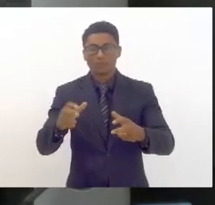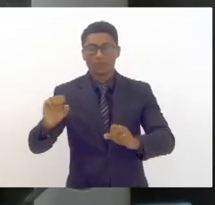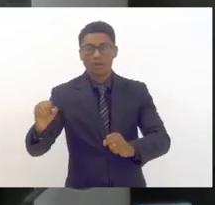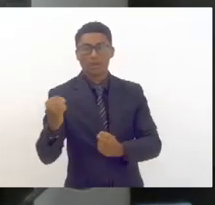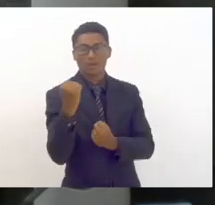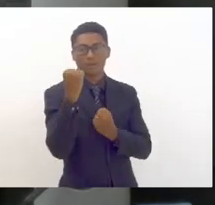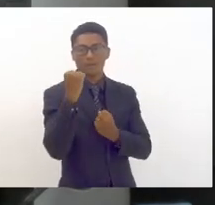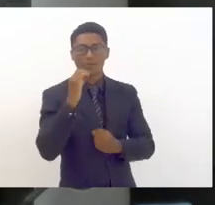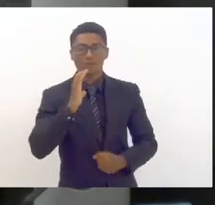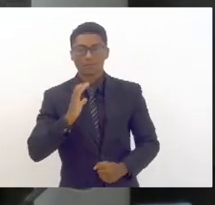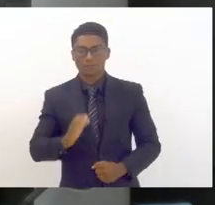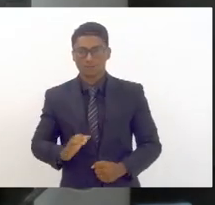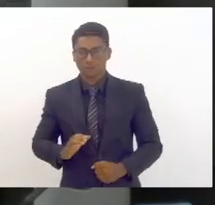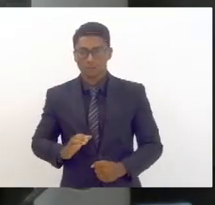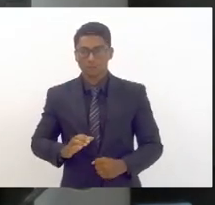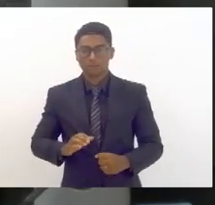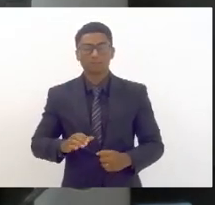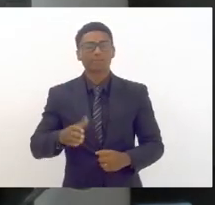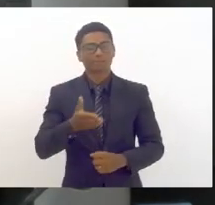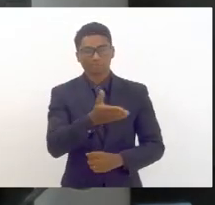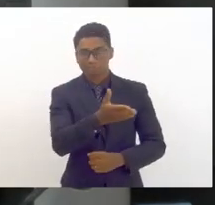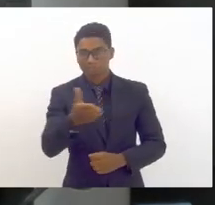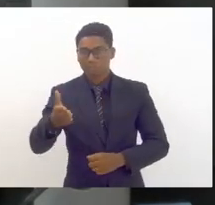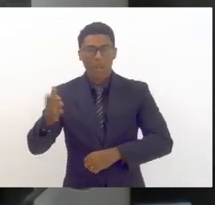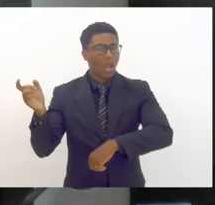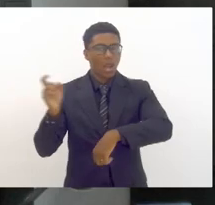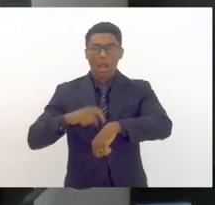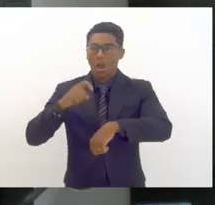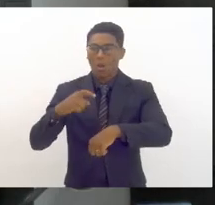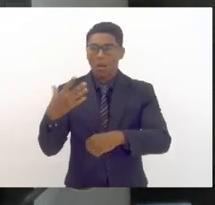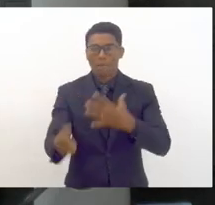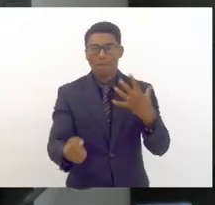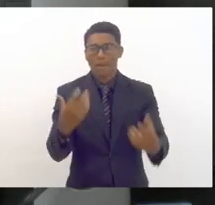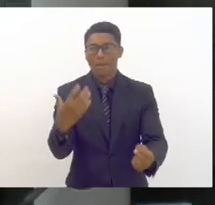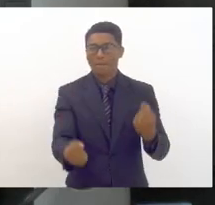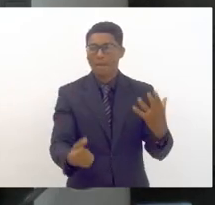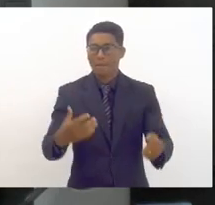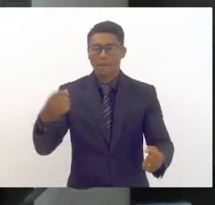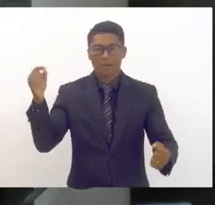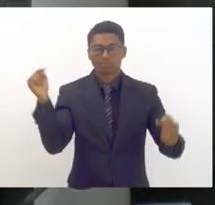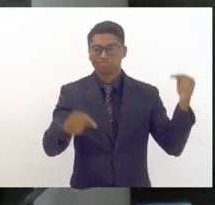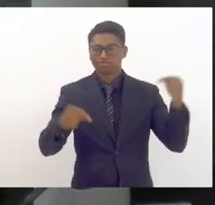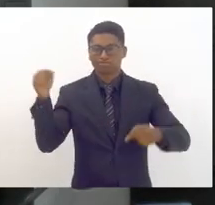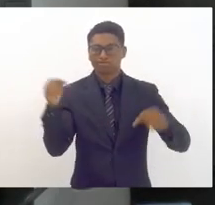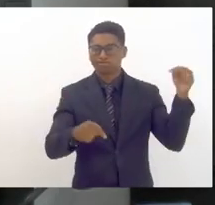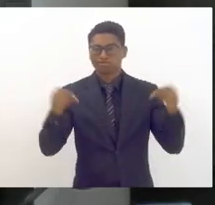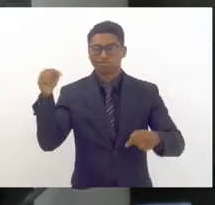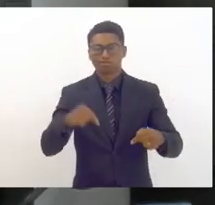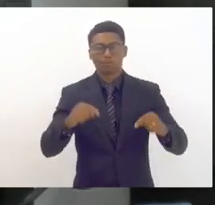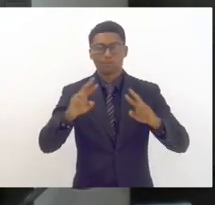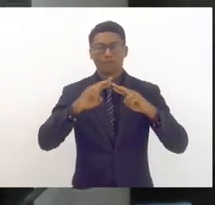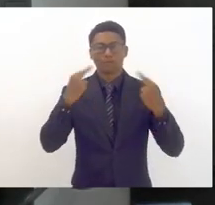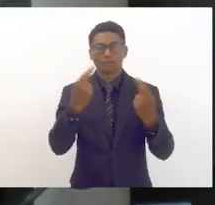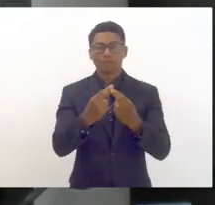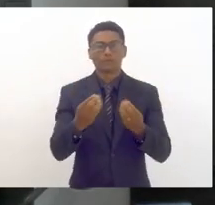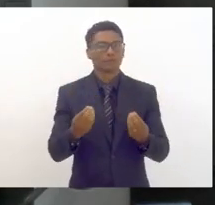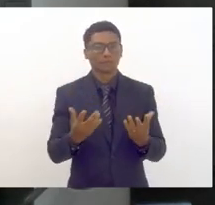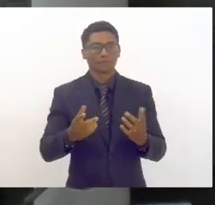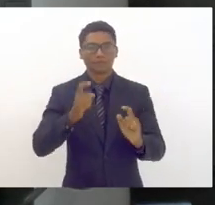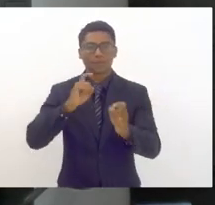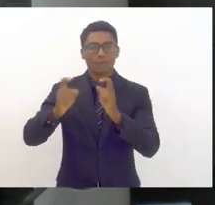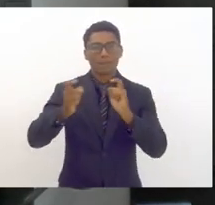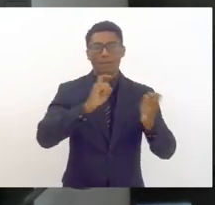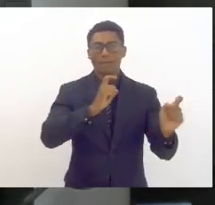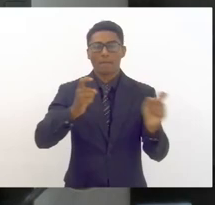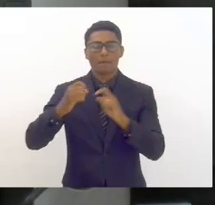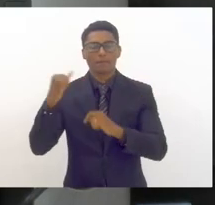Civil, que atenderam prontamente a minha solicitação para a realização desses debates importantes na